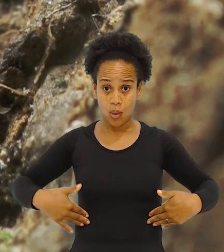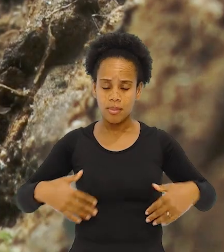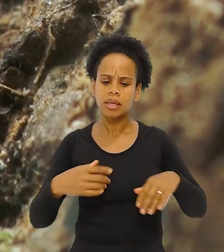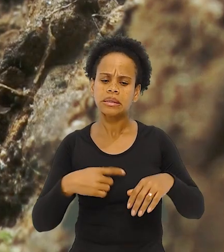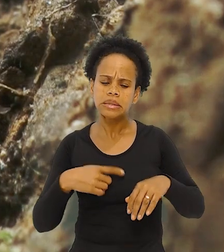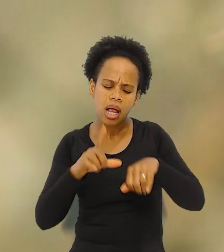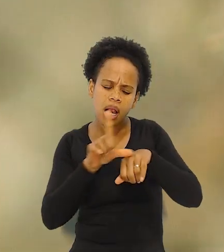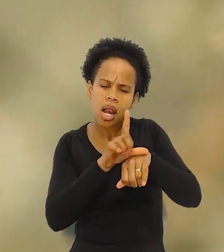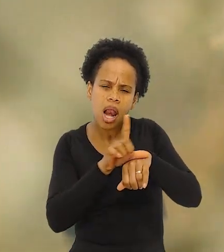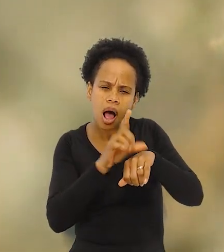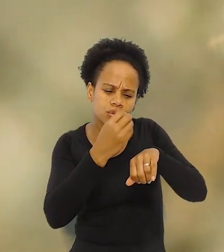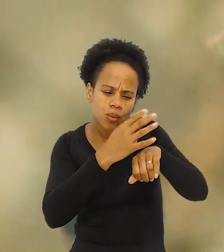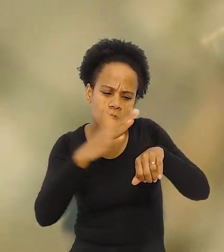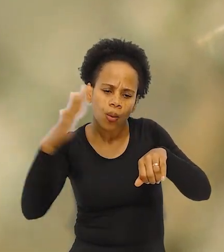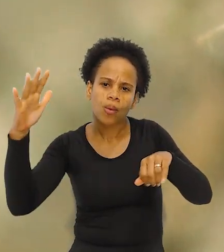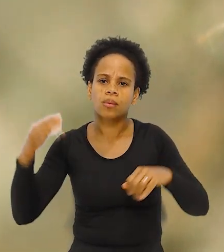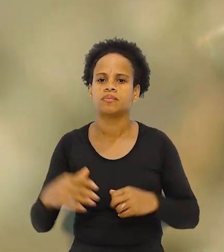reflexos violáceos.